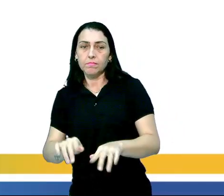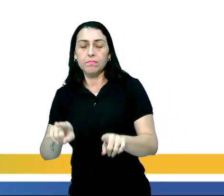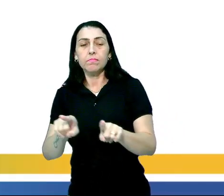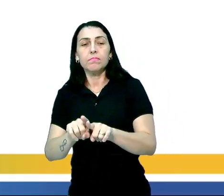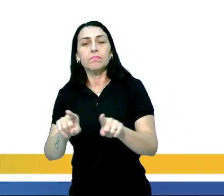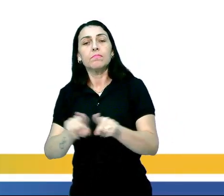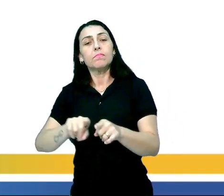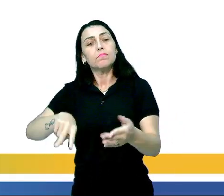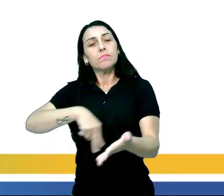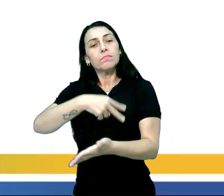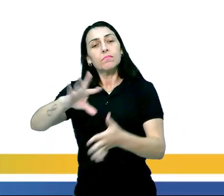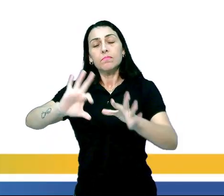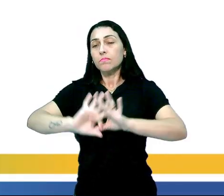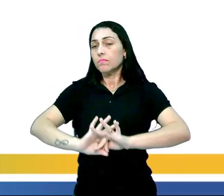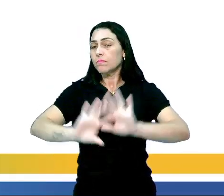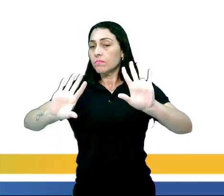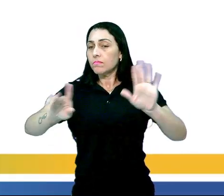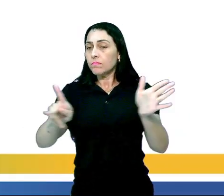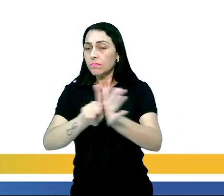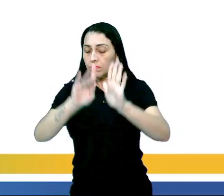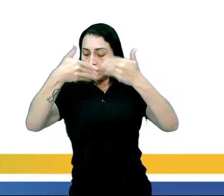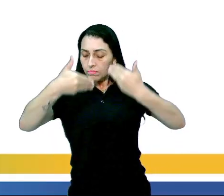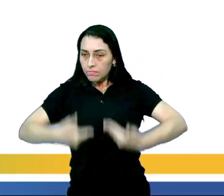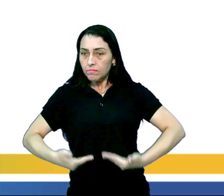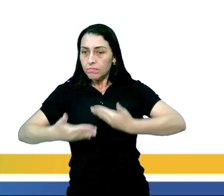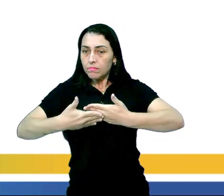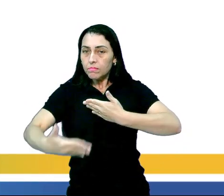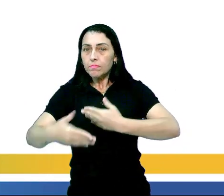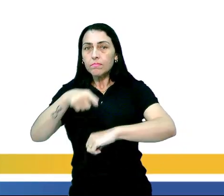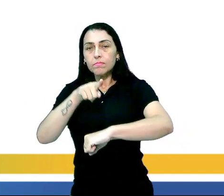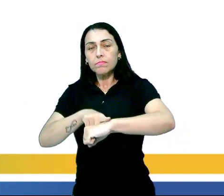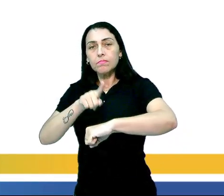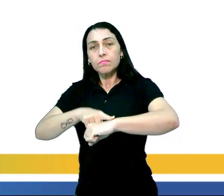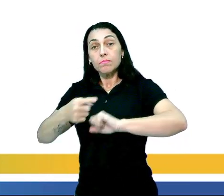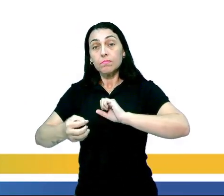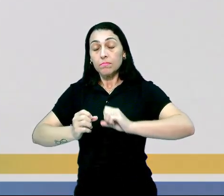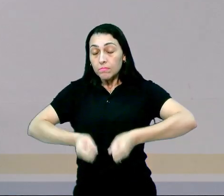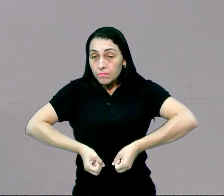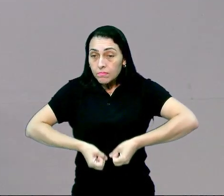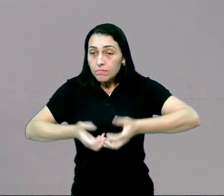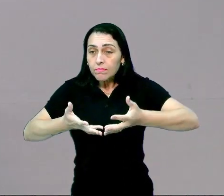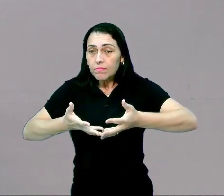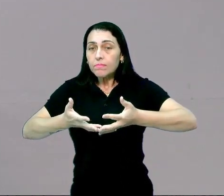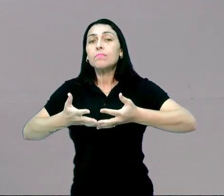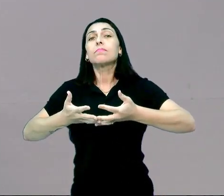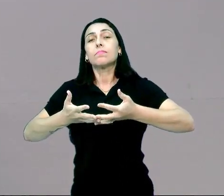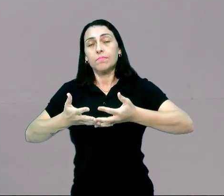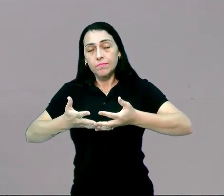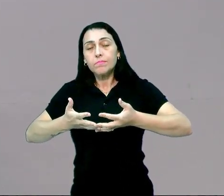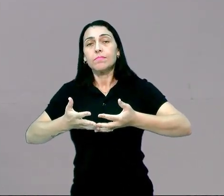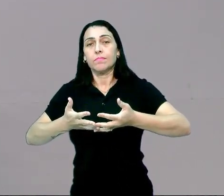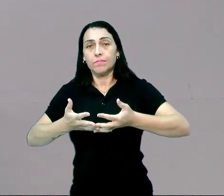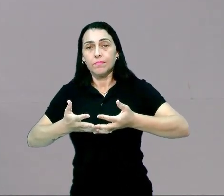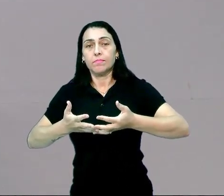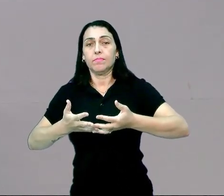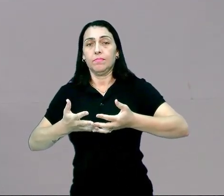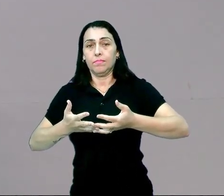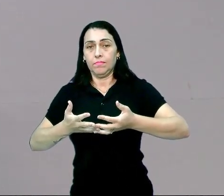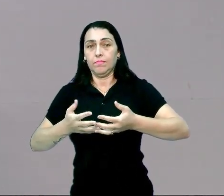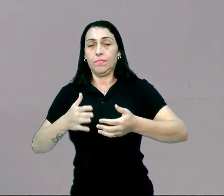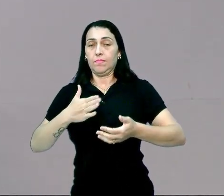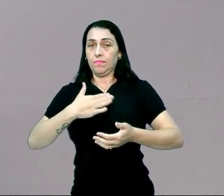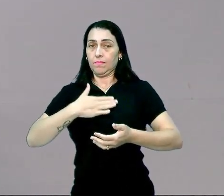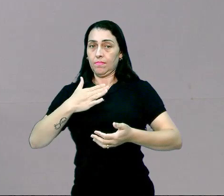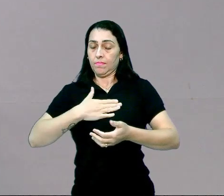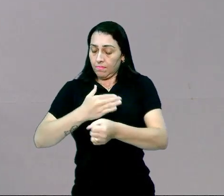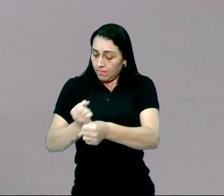a dança como instrumento de liberdade do ser, porque a partir do momento em que eu me expresso, eu vou me expressar por meio da